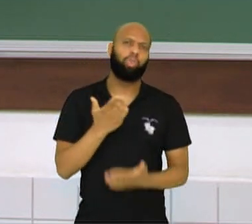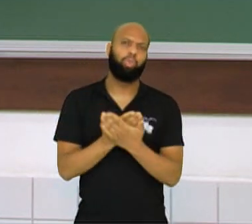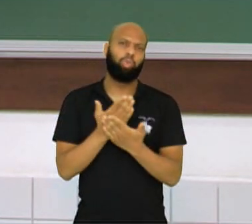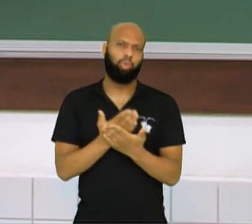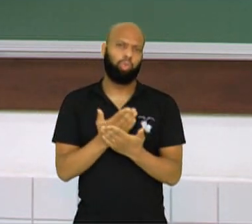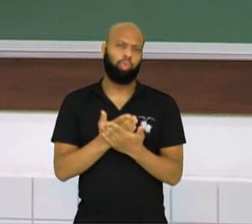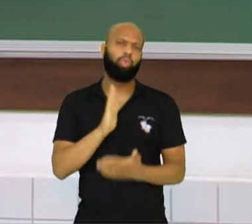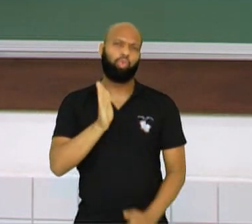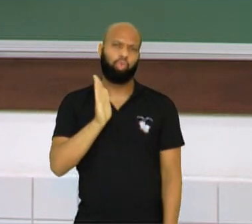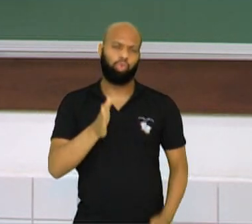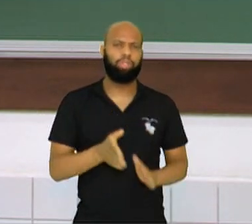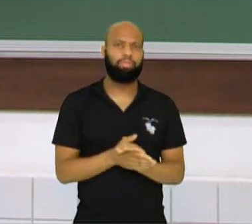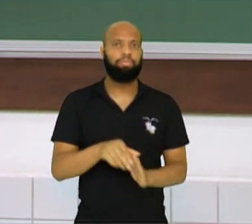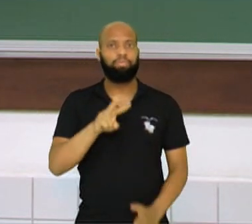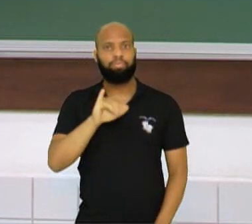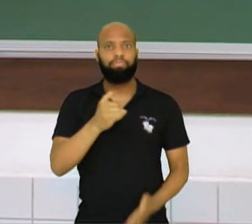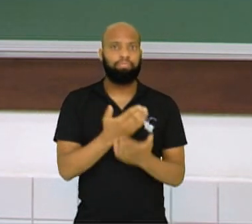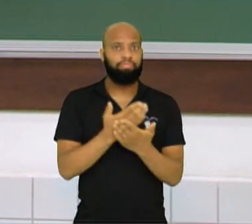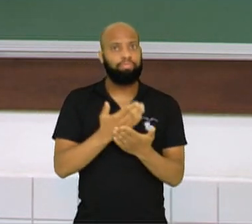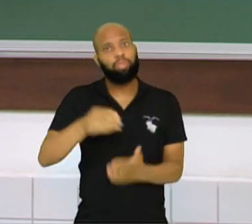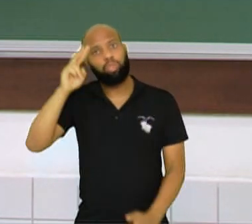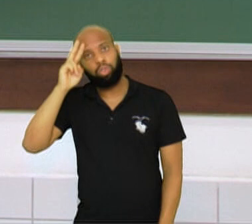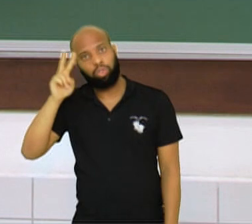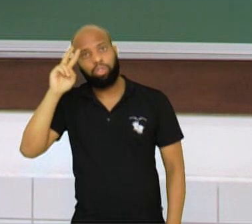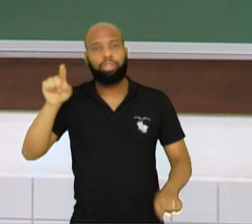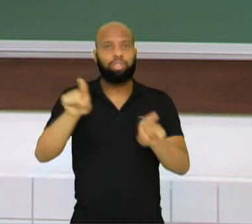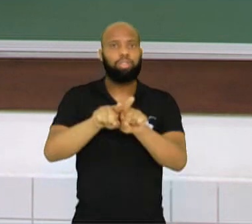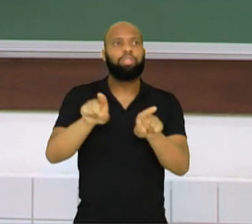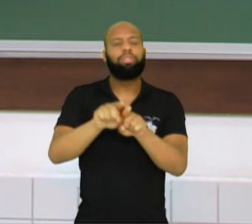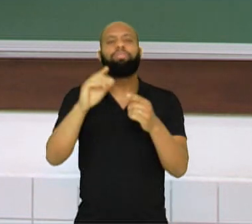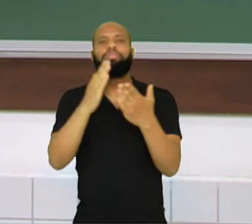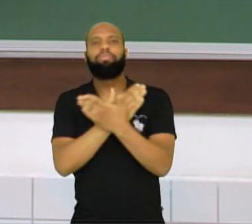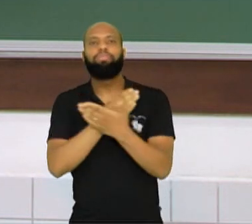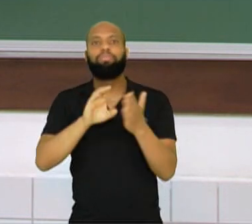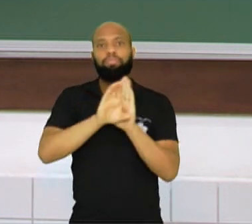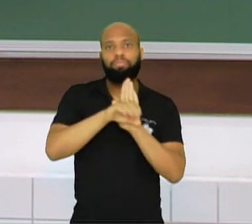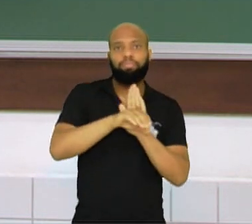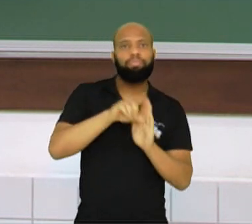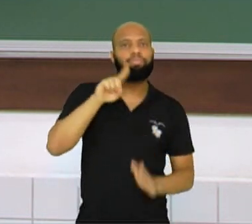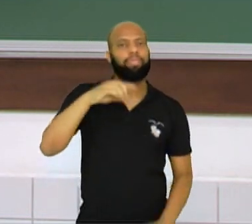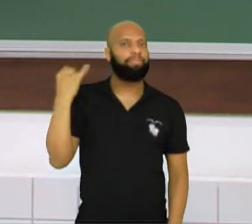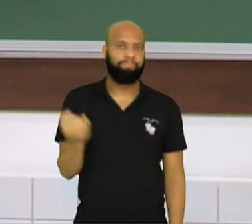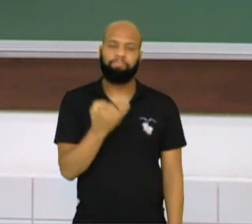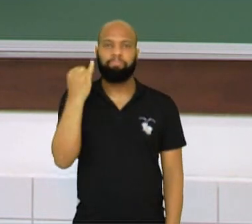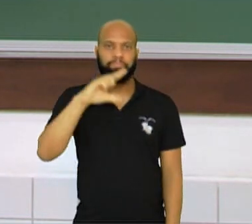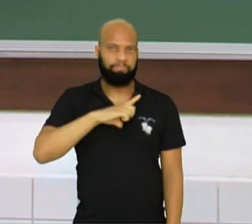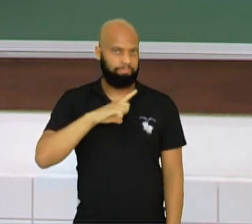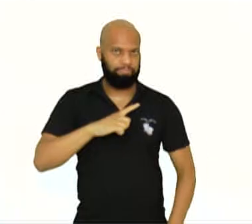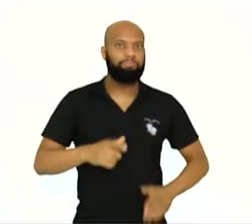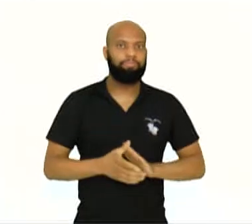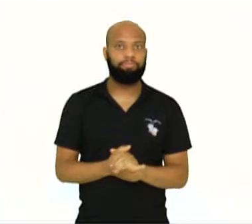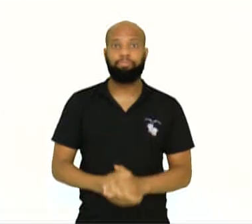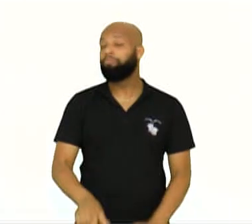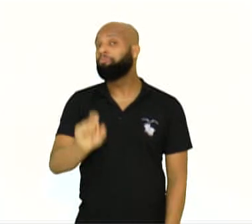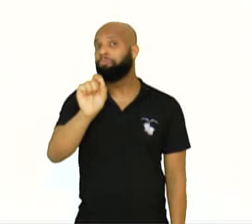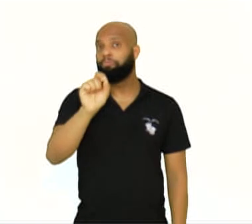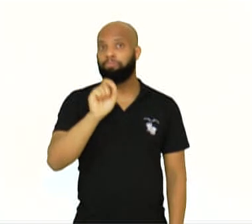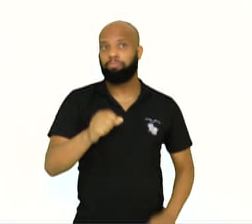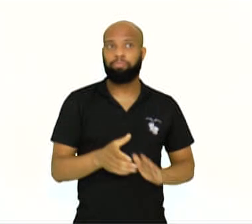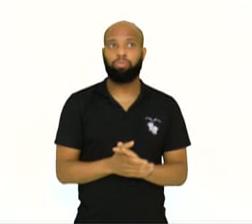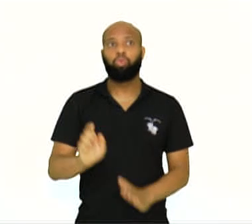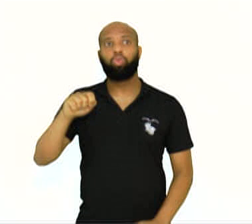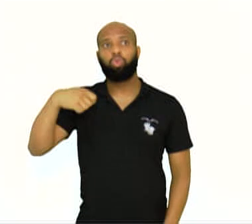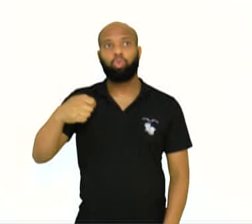já estudaram, vão estudando em história, alguns conceitos que são muito importantes, né? Que são